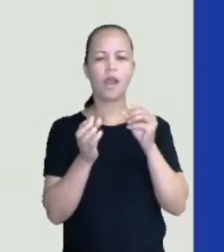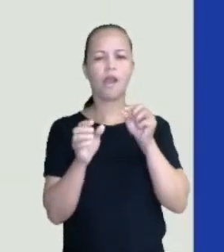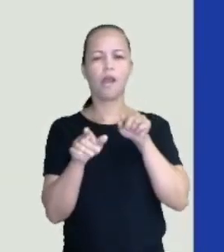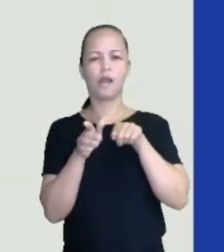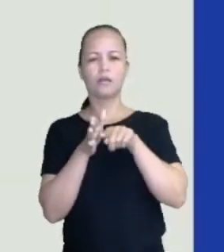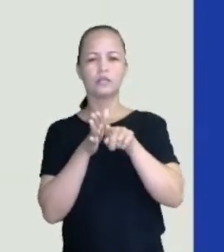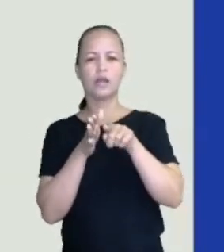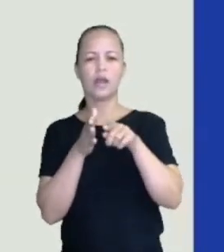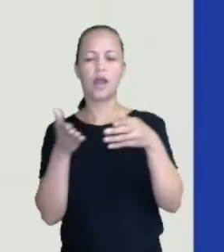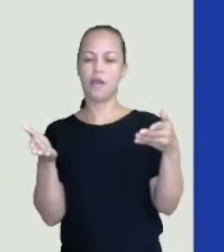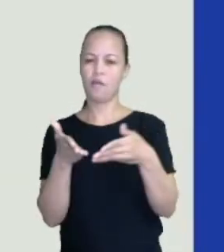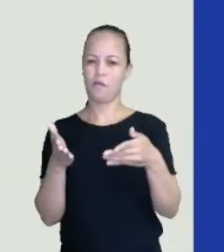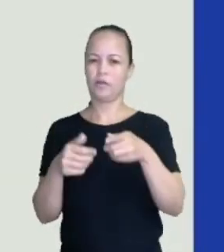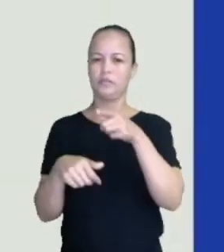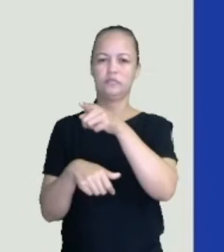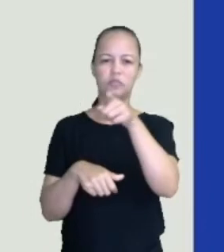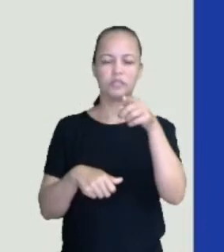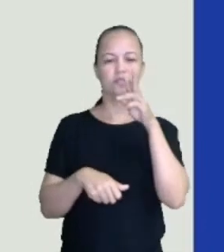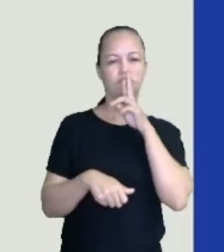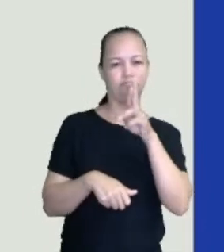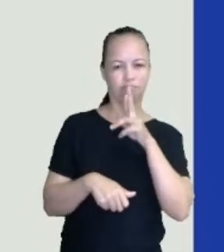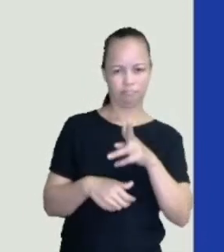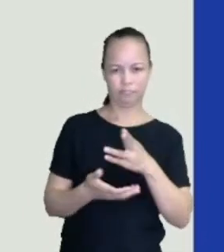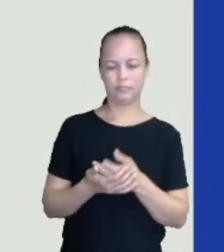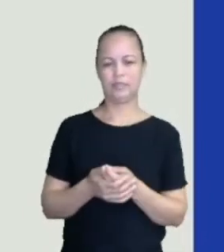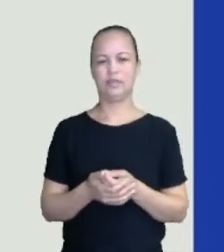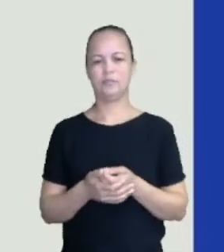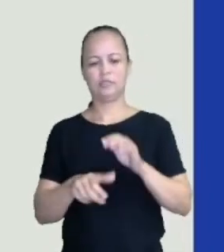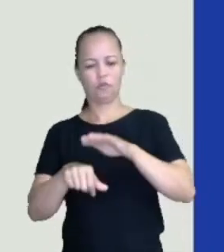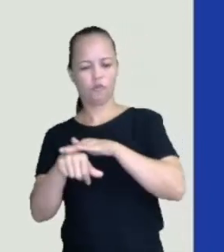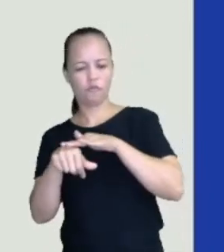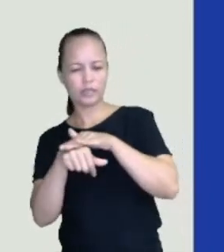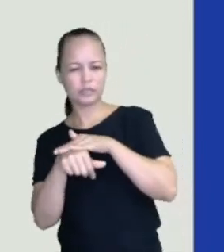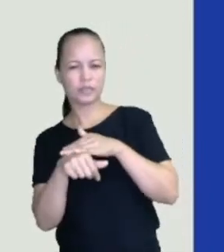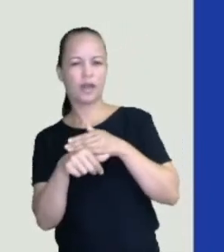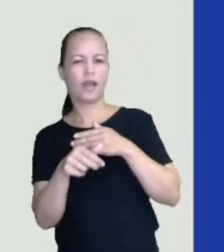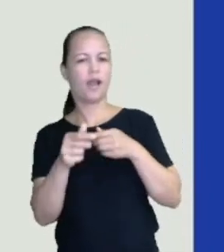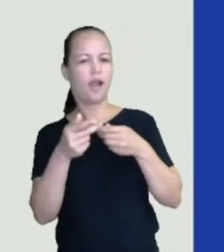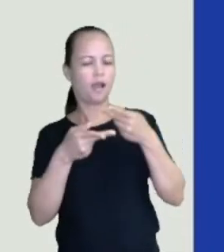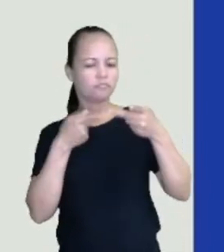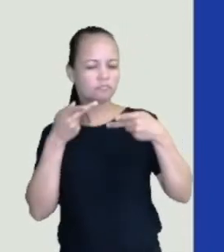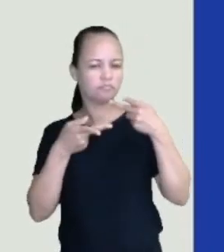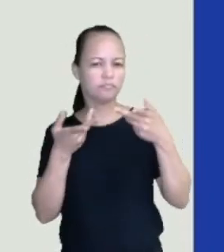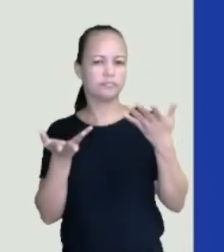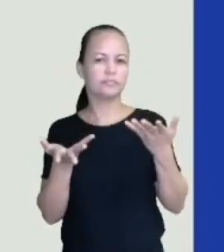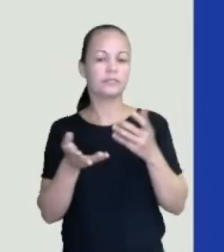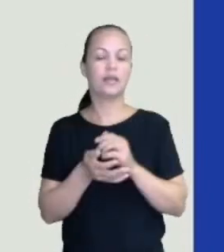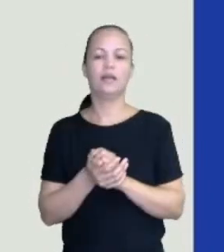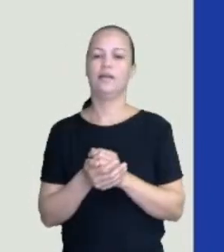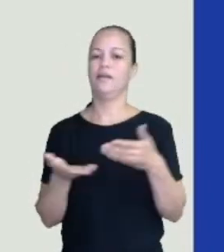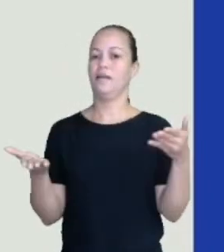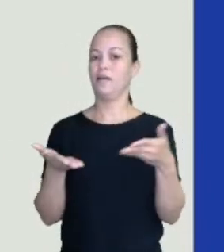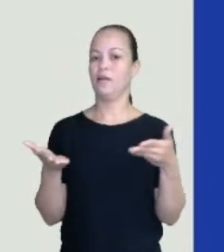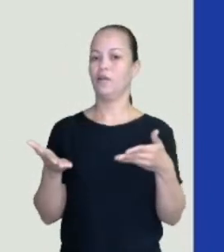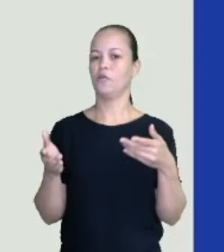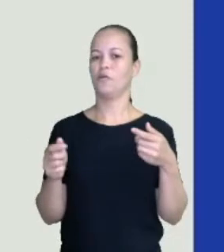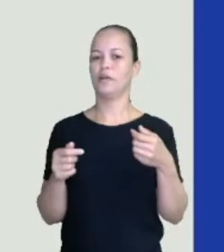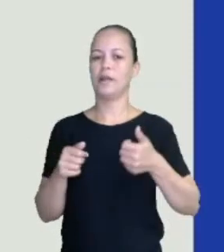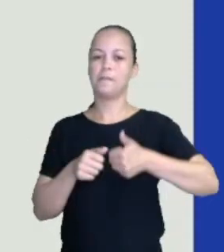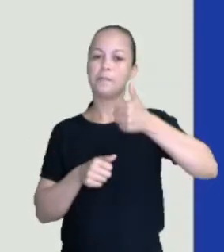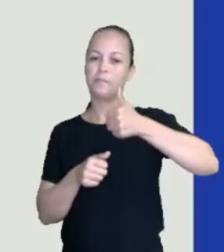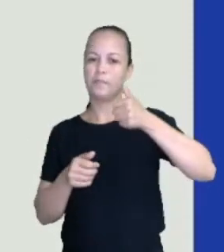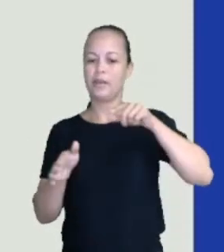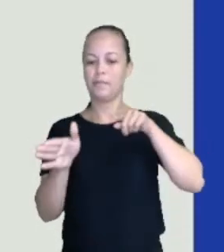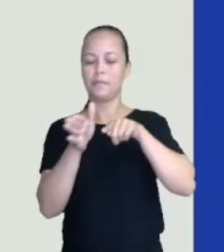responder. Depois a gente conversar, trocar as ideias. Chegou a primeira pergunta para a